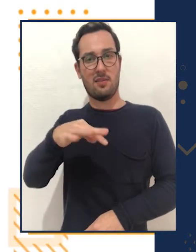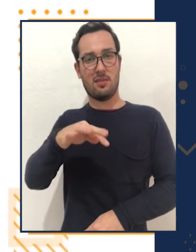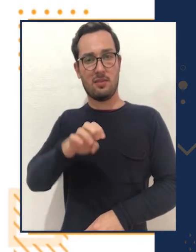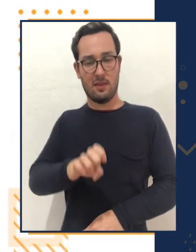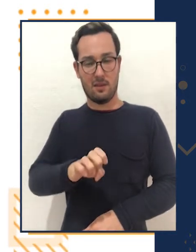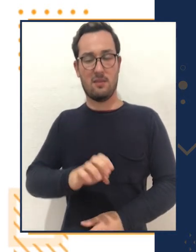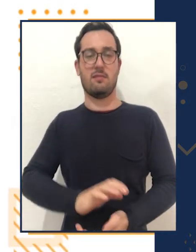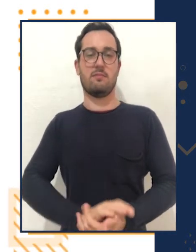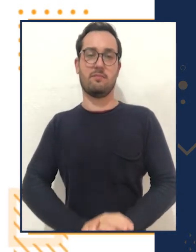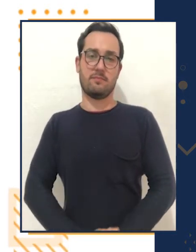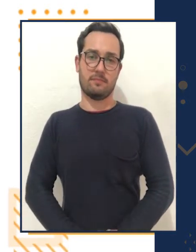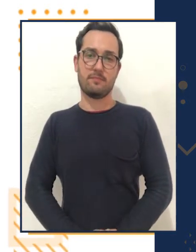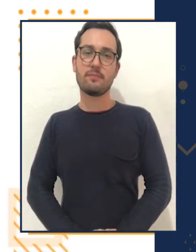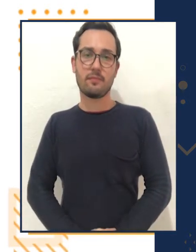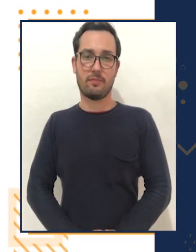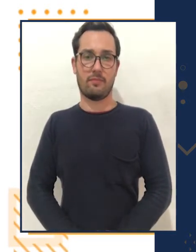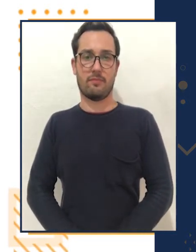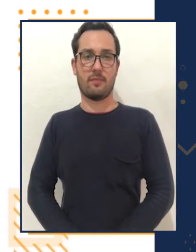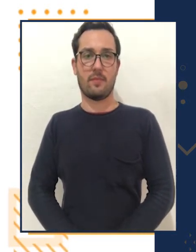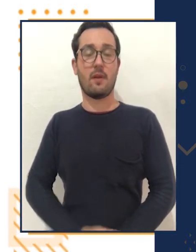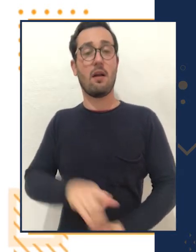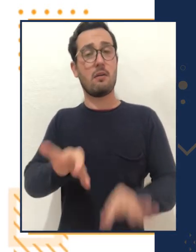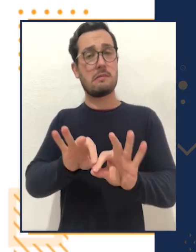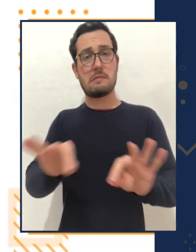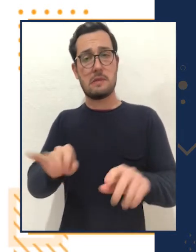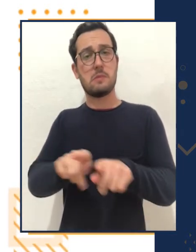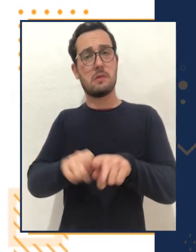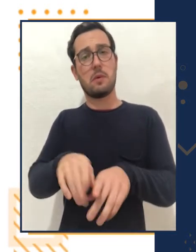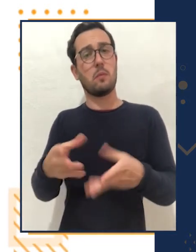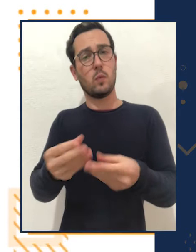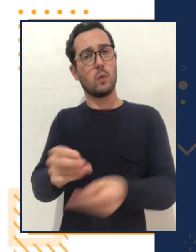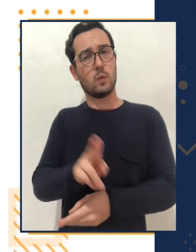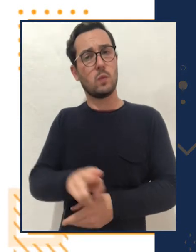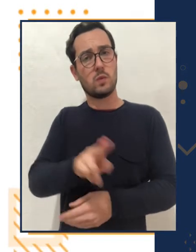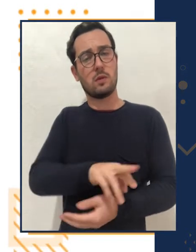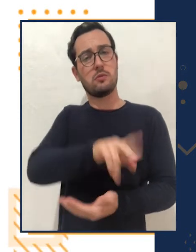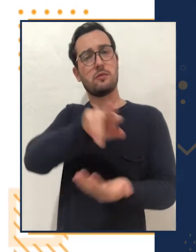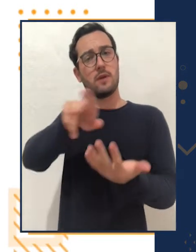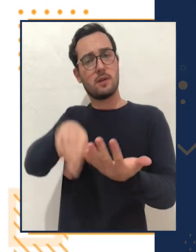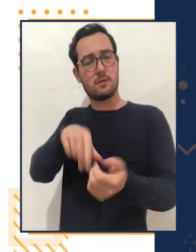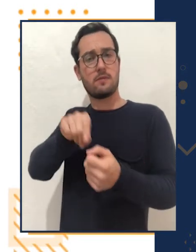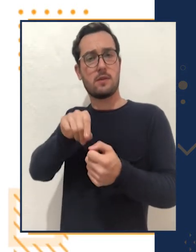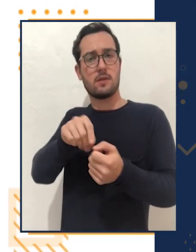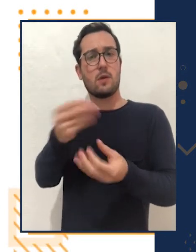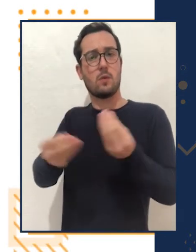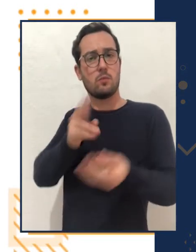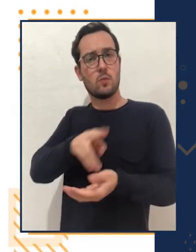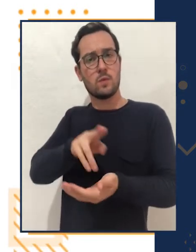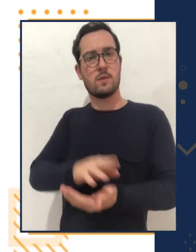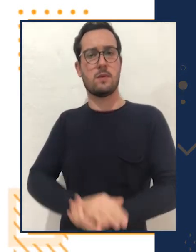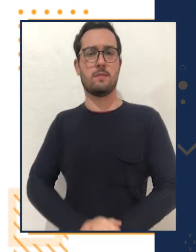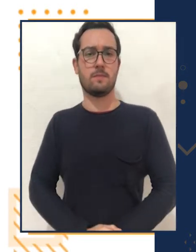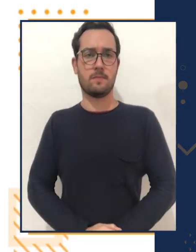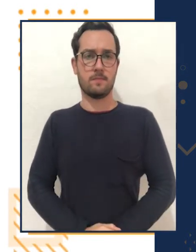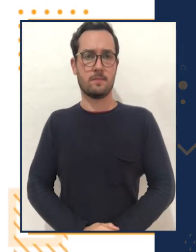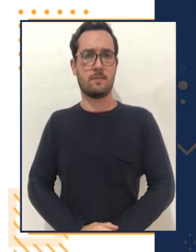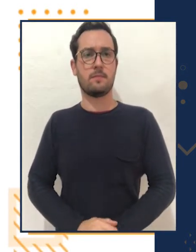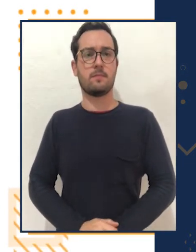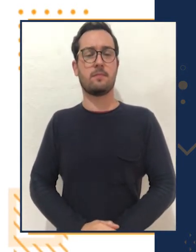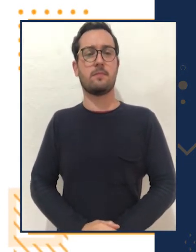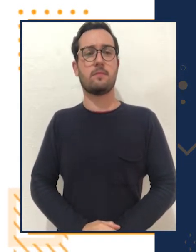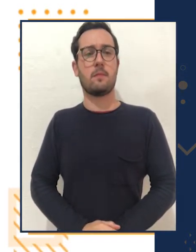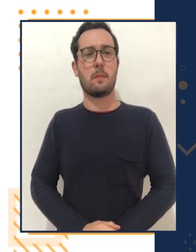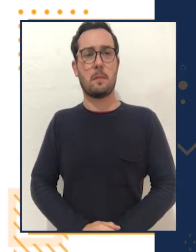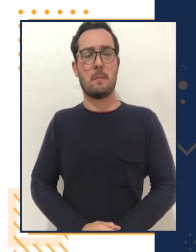corrente total do circuito, que passa então corrente total, vezes a resistência equivalente desse circuito, dividido por